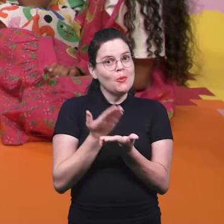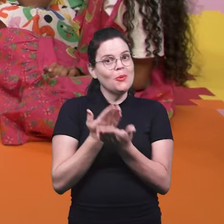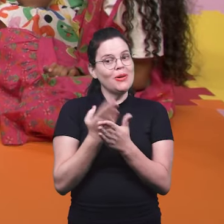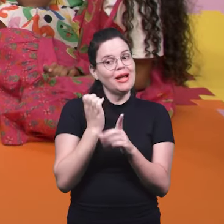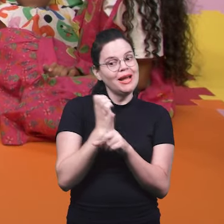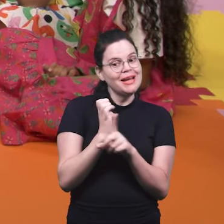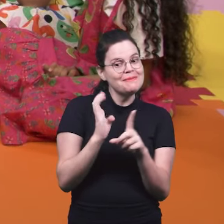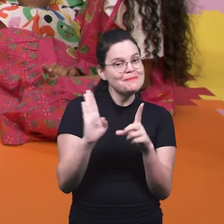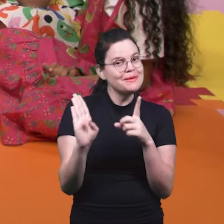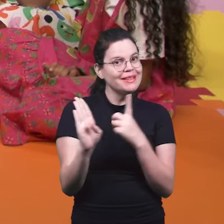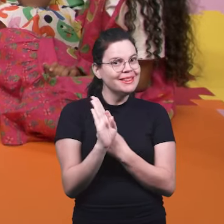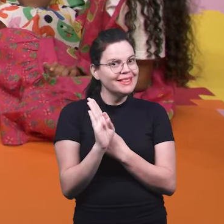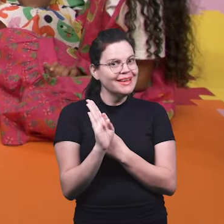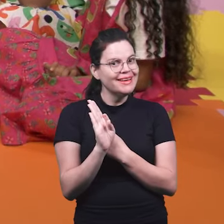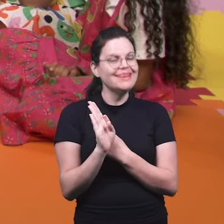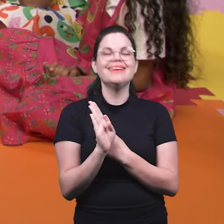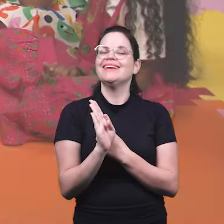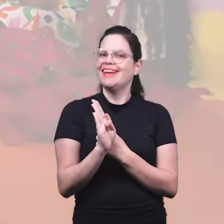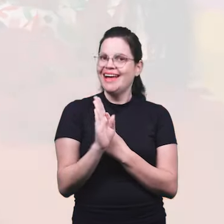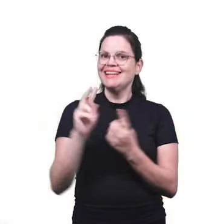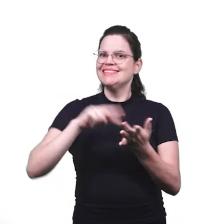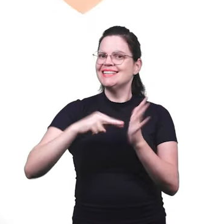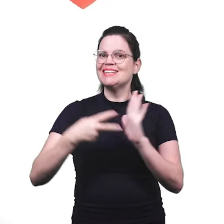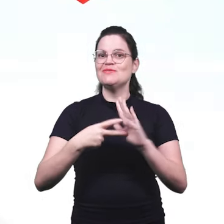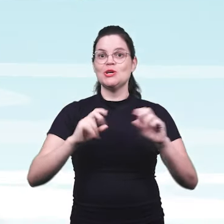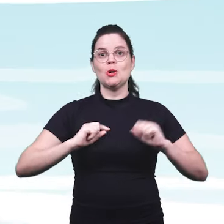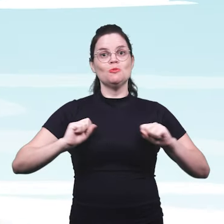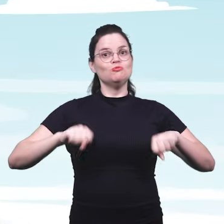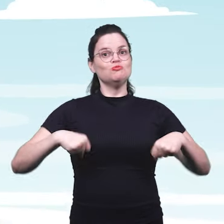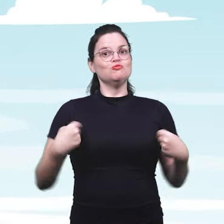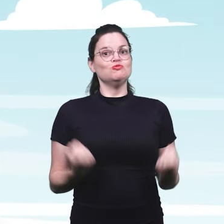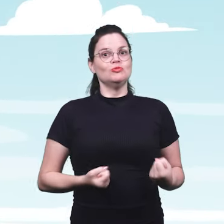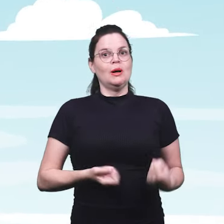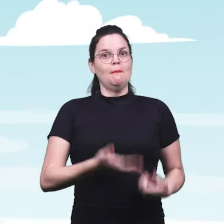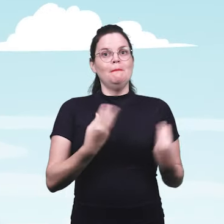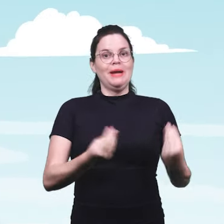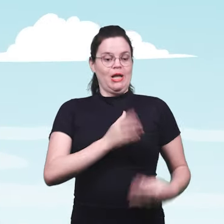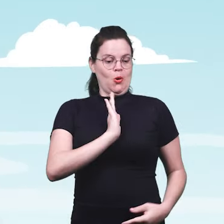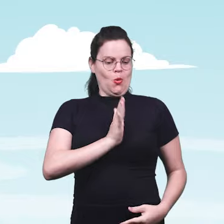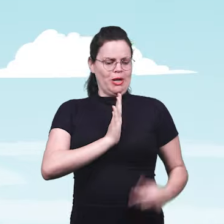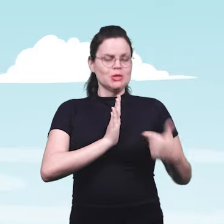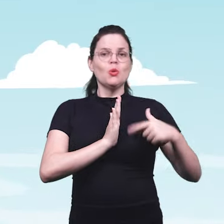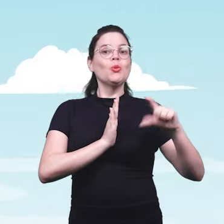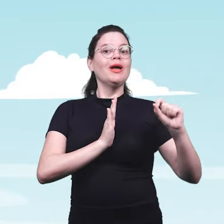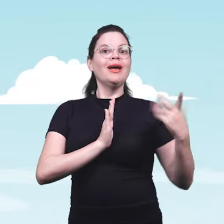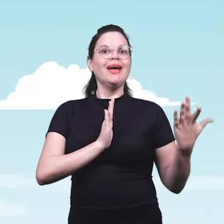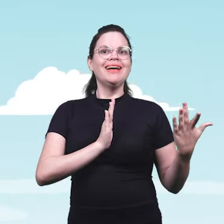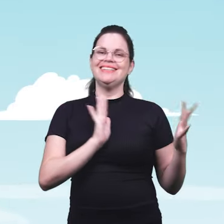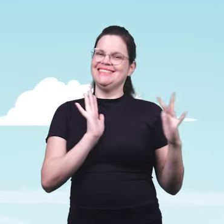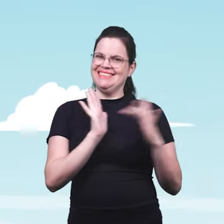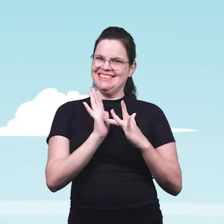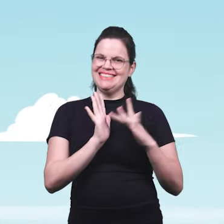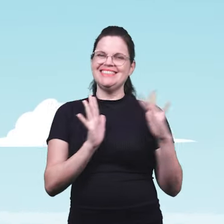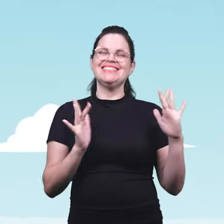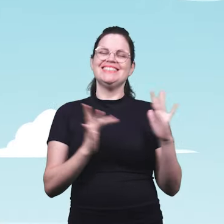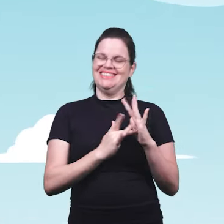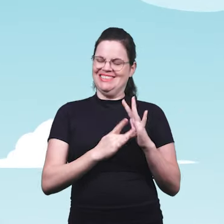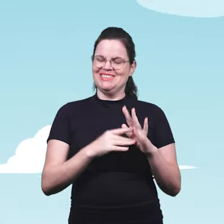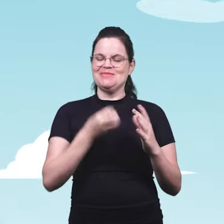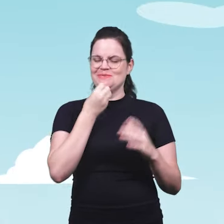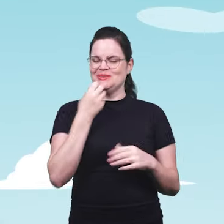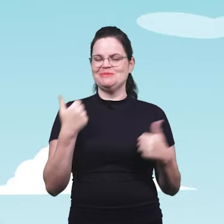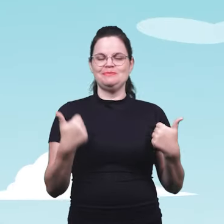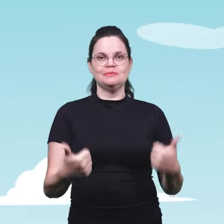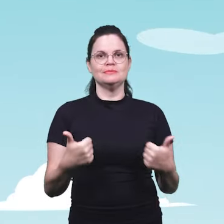da EBD isso tudo é um esforço para que nós tenhamos quem no nosso coração Jesus Jesus